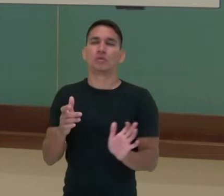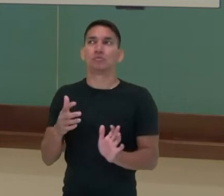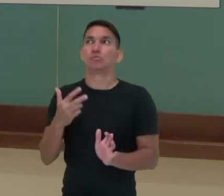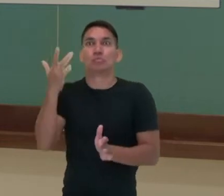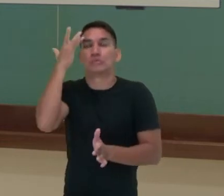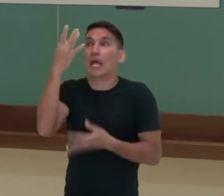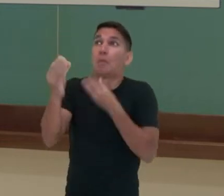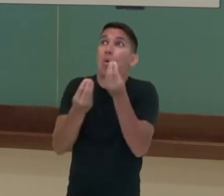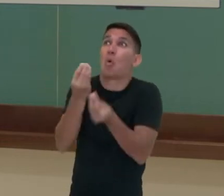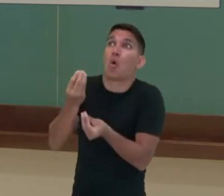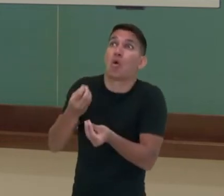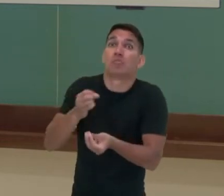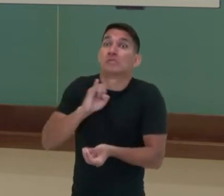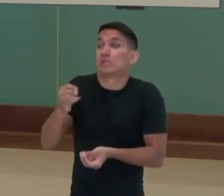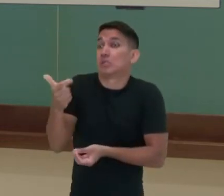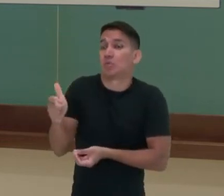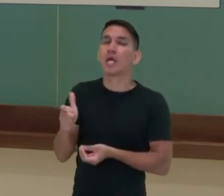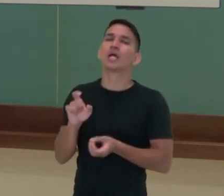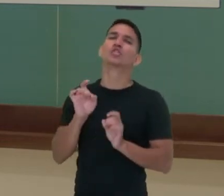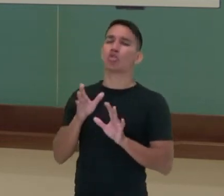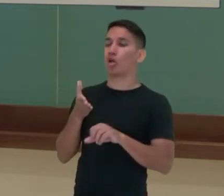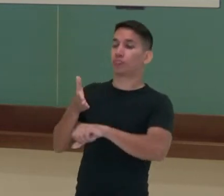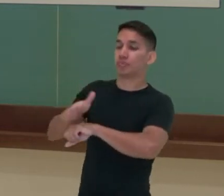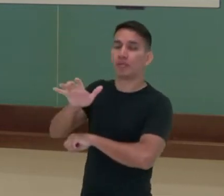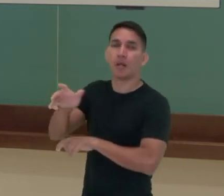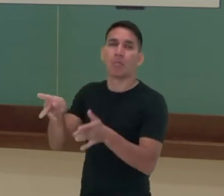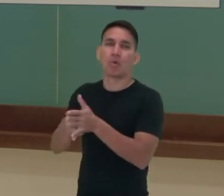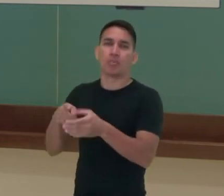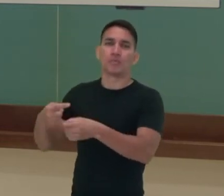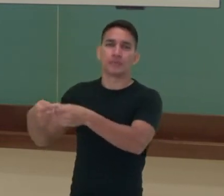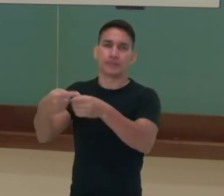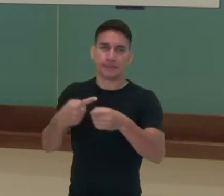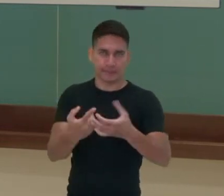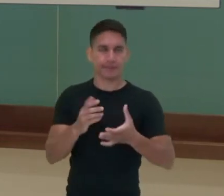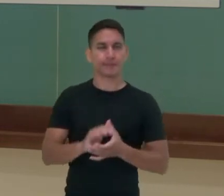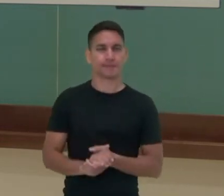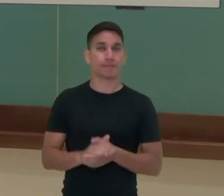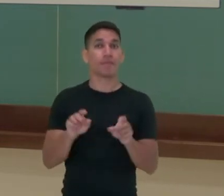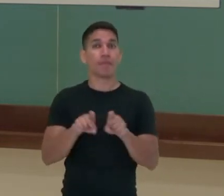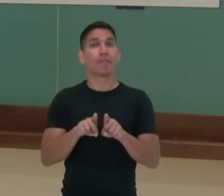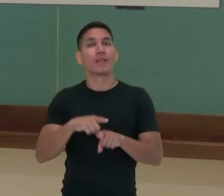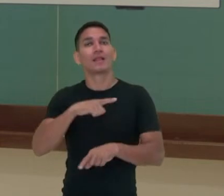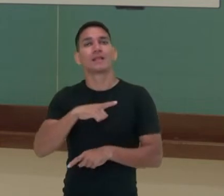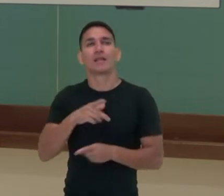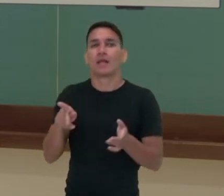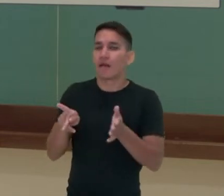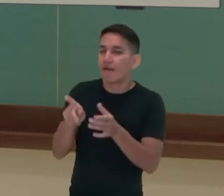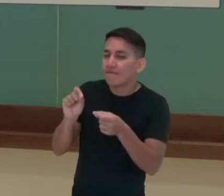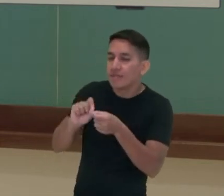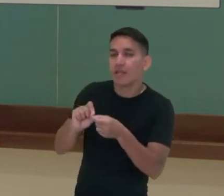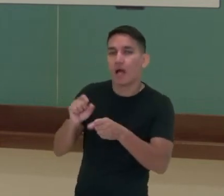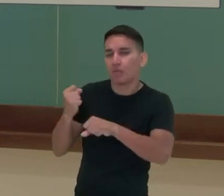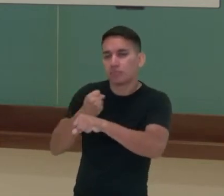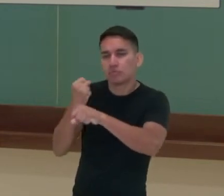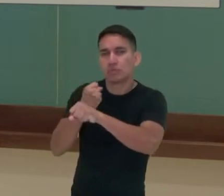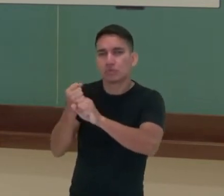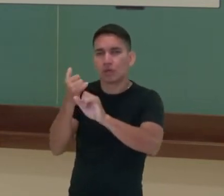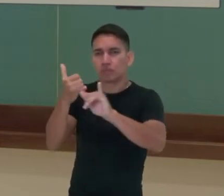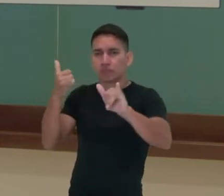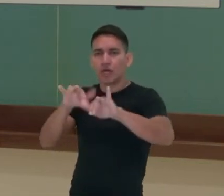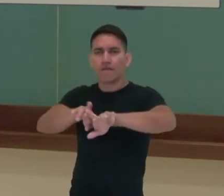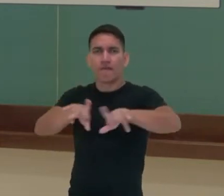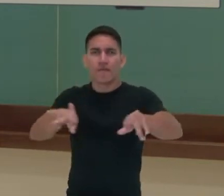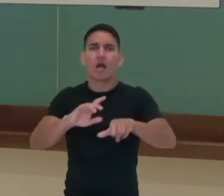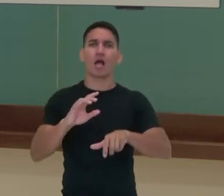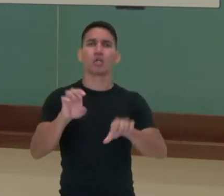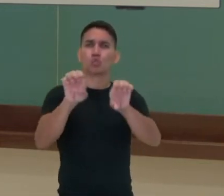geral, só tem em grandes cidades, né? Assim por diante. A instalação, então, de uma infraestrutura e o surgimento de